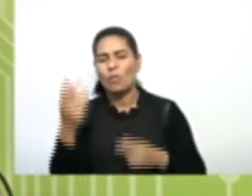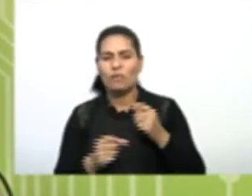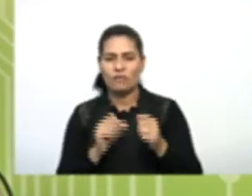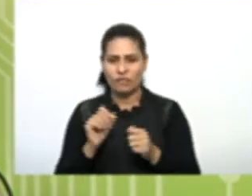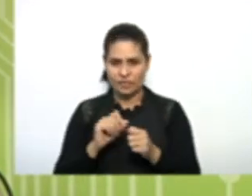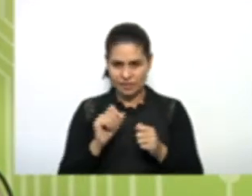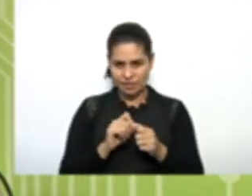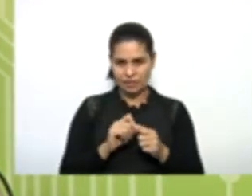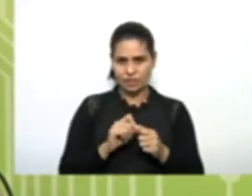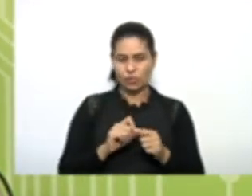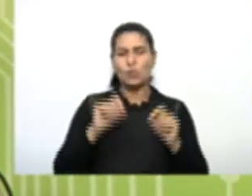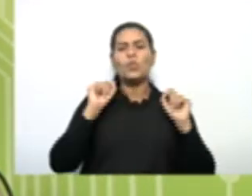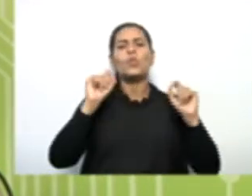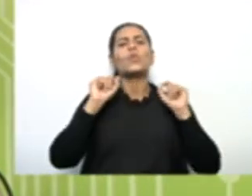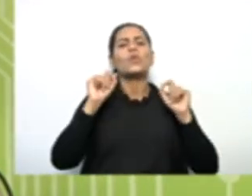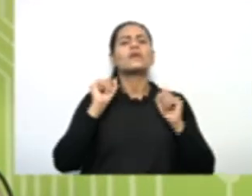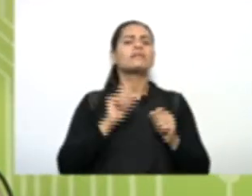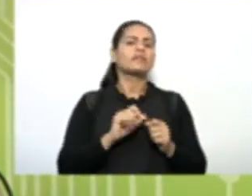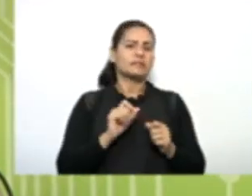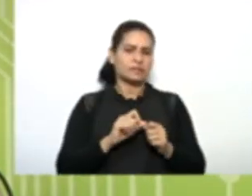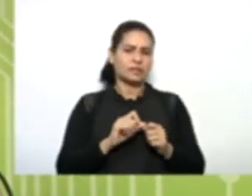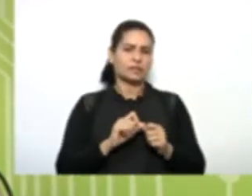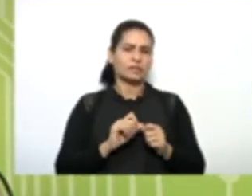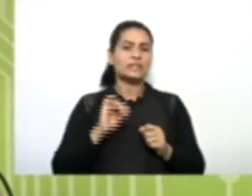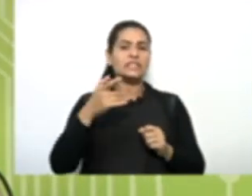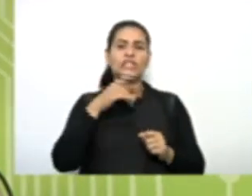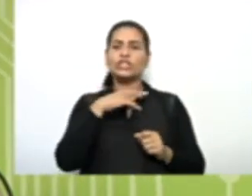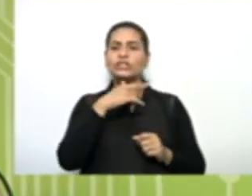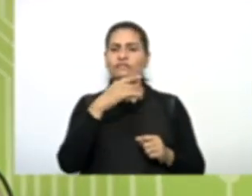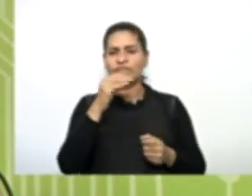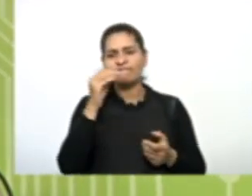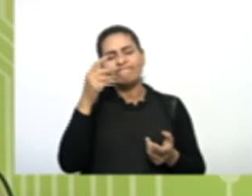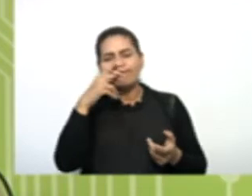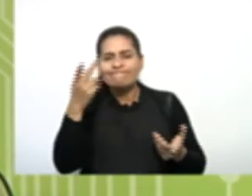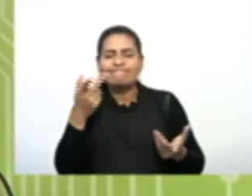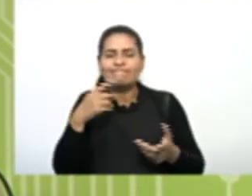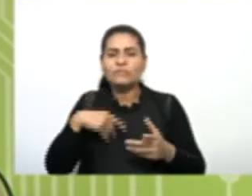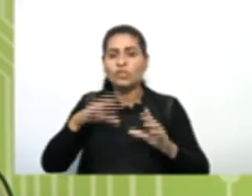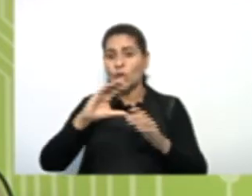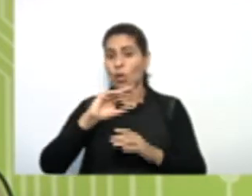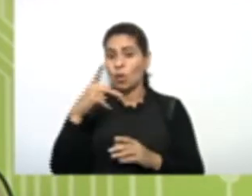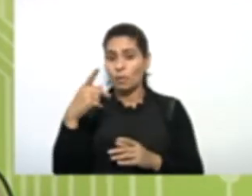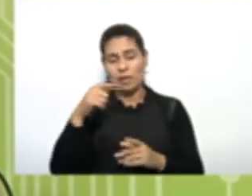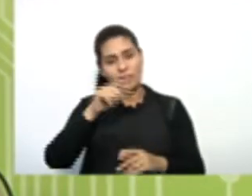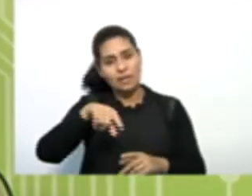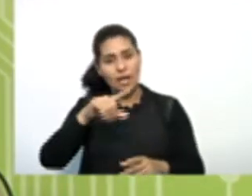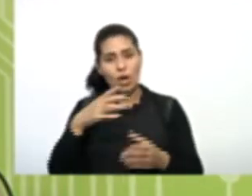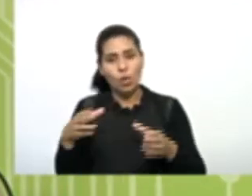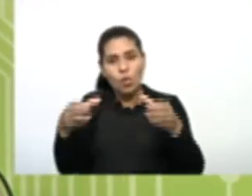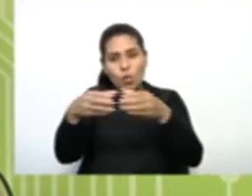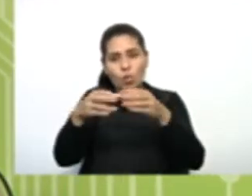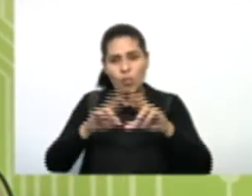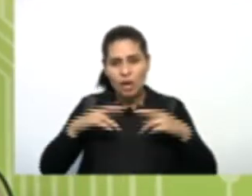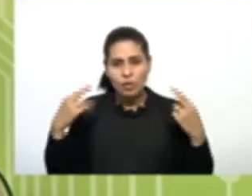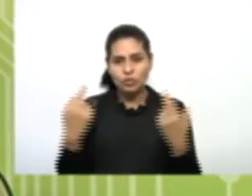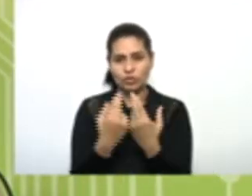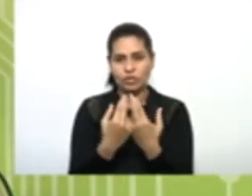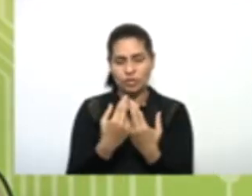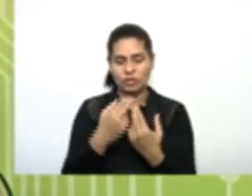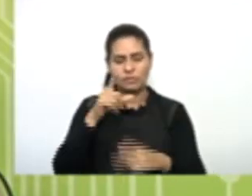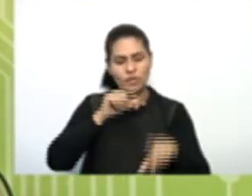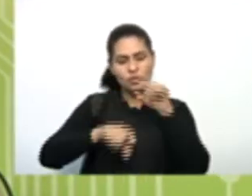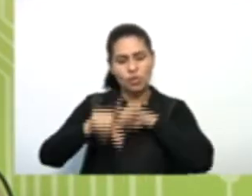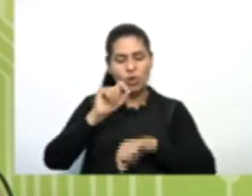fazer. O que fazer com essas sobras? Quando a gente fala numa cooperativa, essa decisão é tomada pelo coletivo.